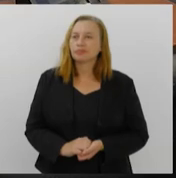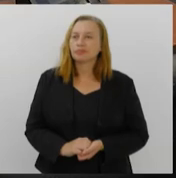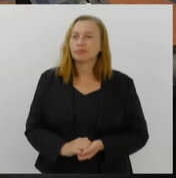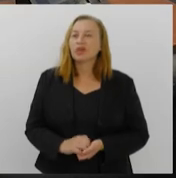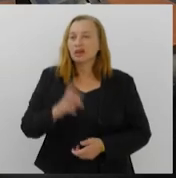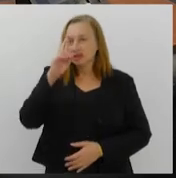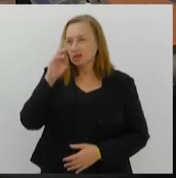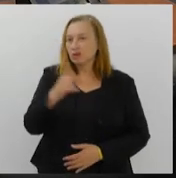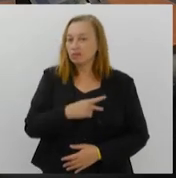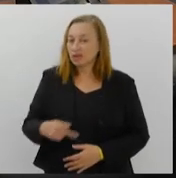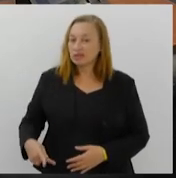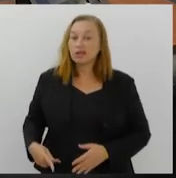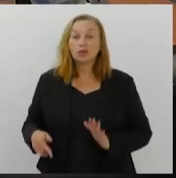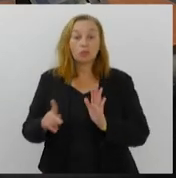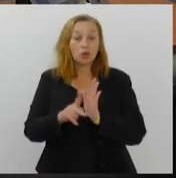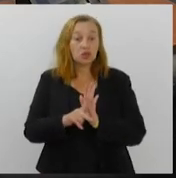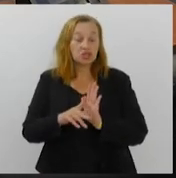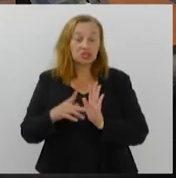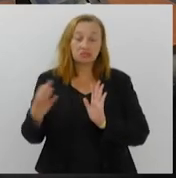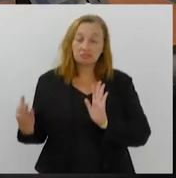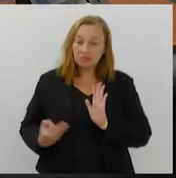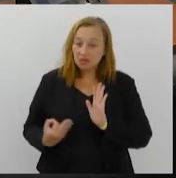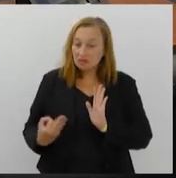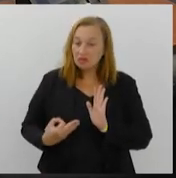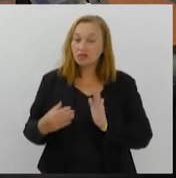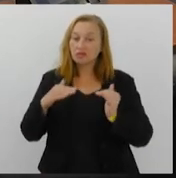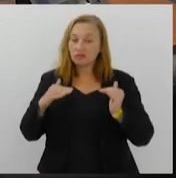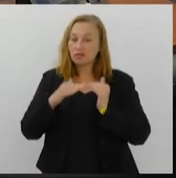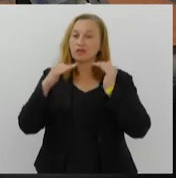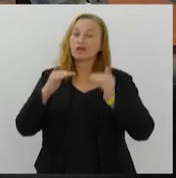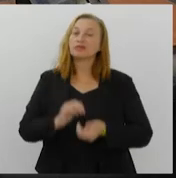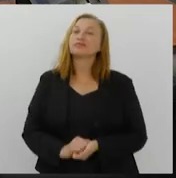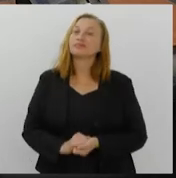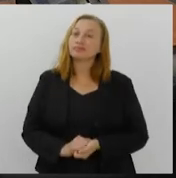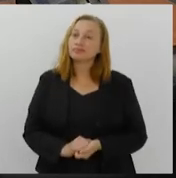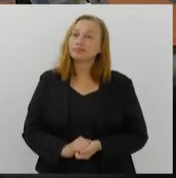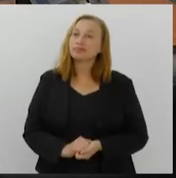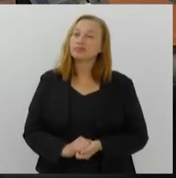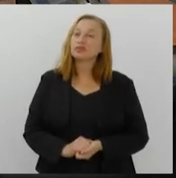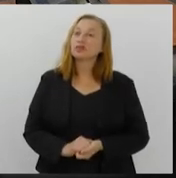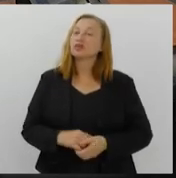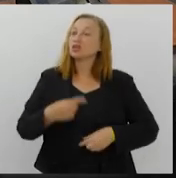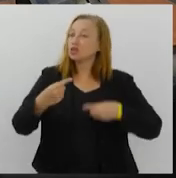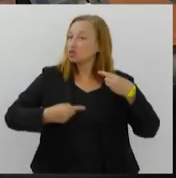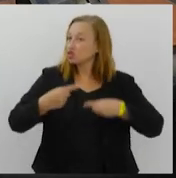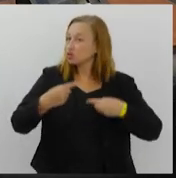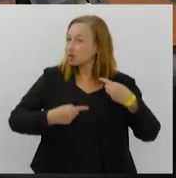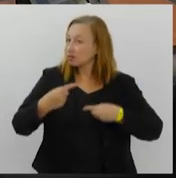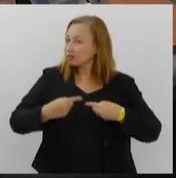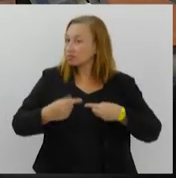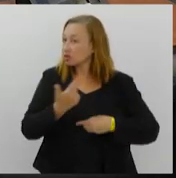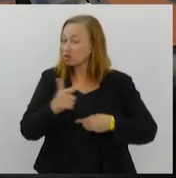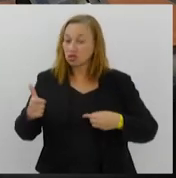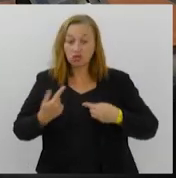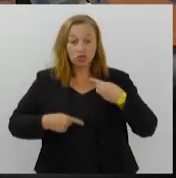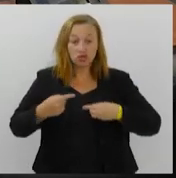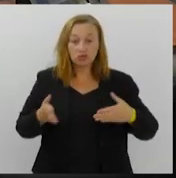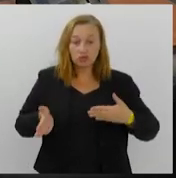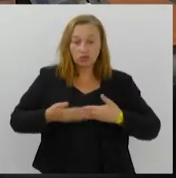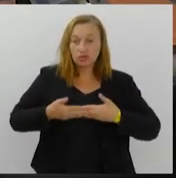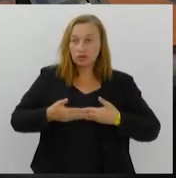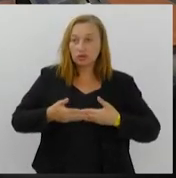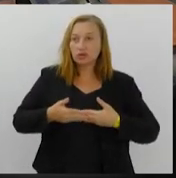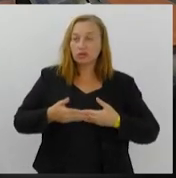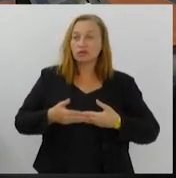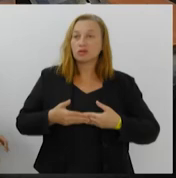Senhora Presidente, projeto meritório, parecer favorável. Com os pareceres emitidos, em discussão. Não havendo quem queira discutir,